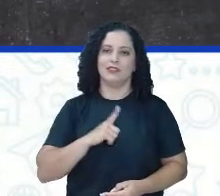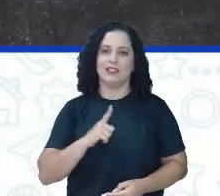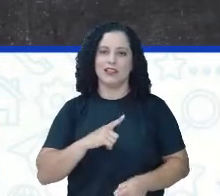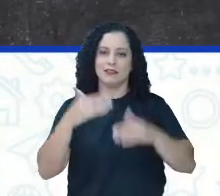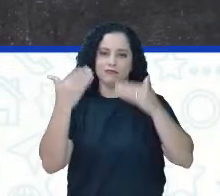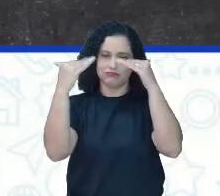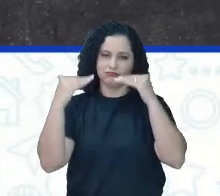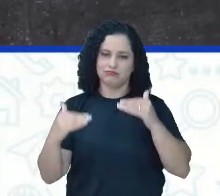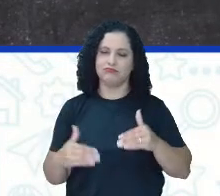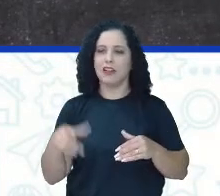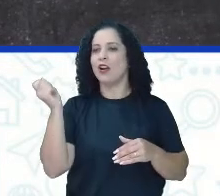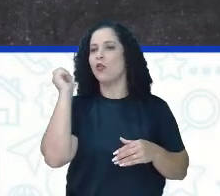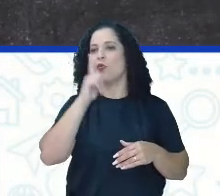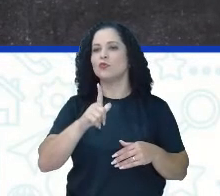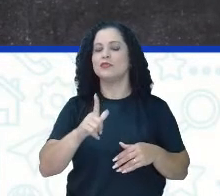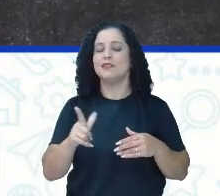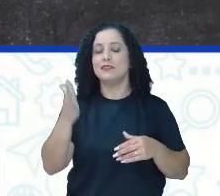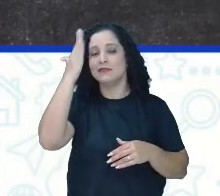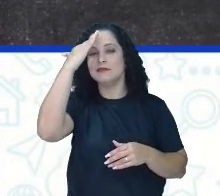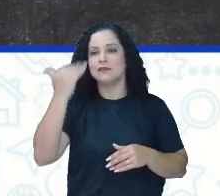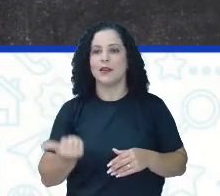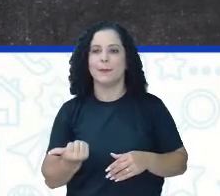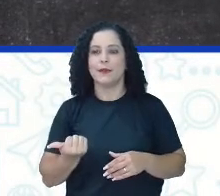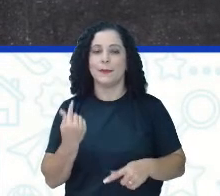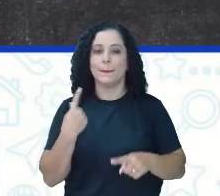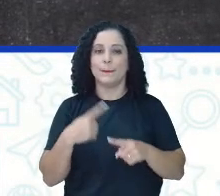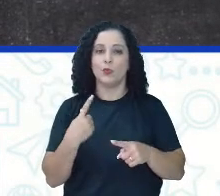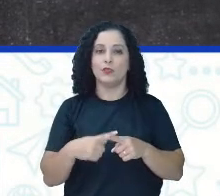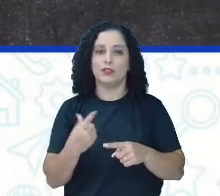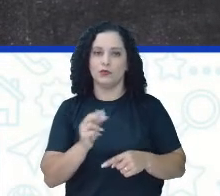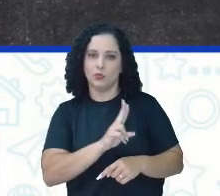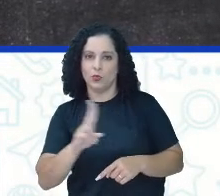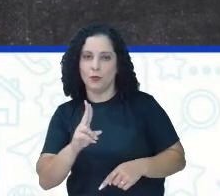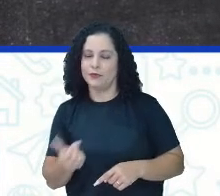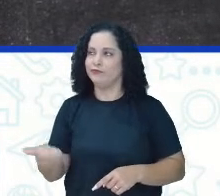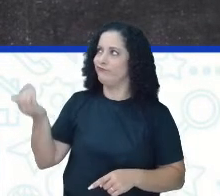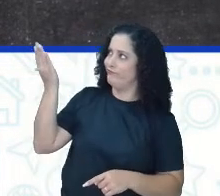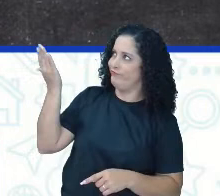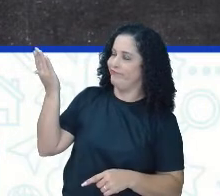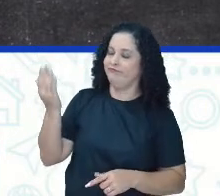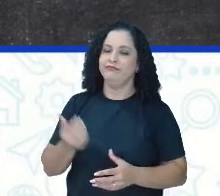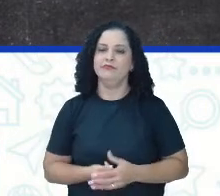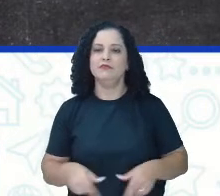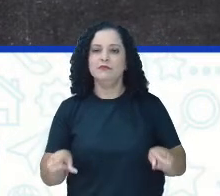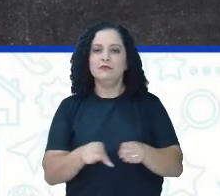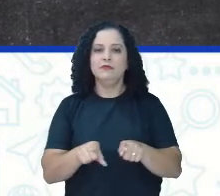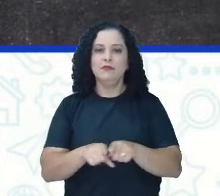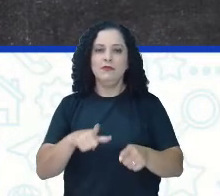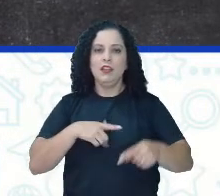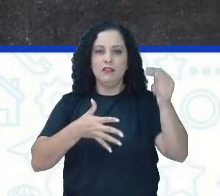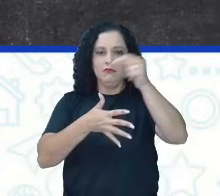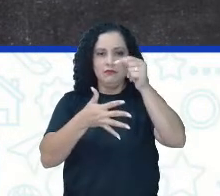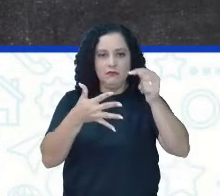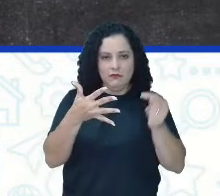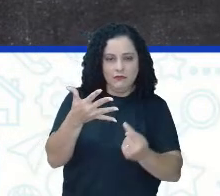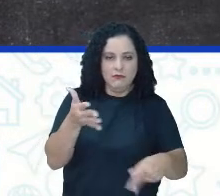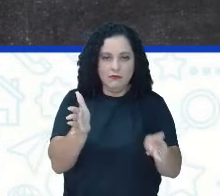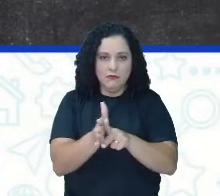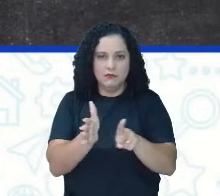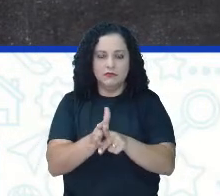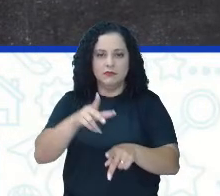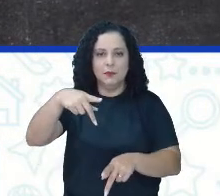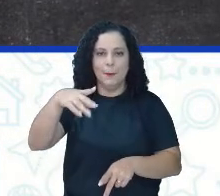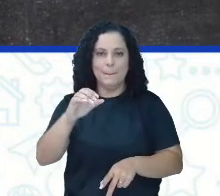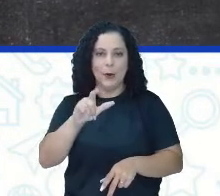para que a gente consiga investigar a origem do nome. Além disso, a gente tem os elementos do polígono, né? A gente já teve uma